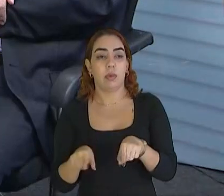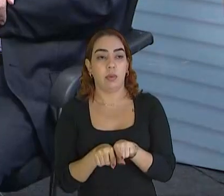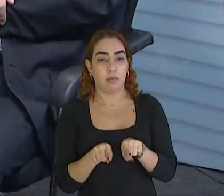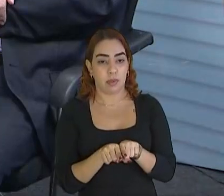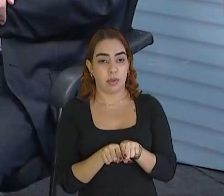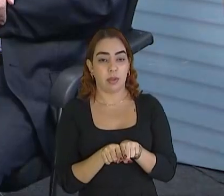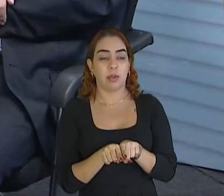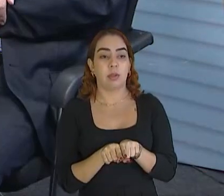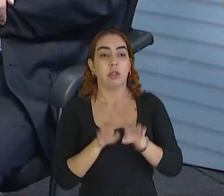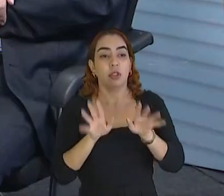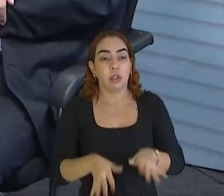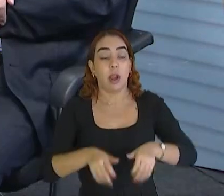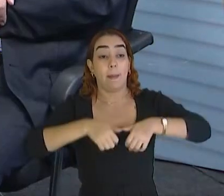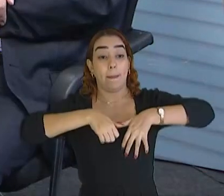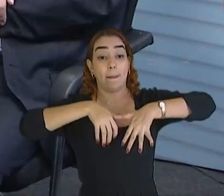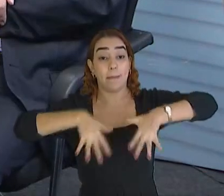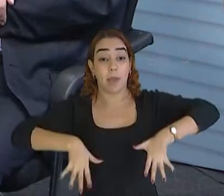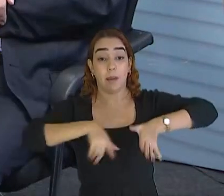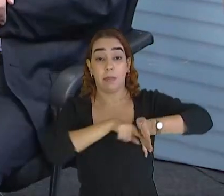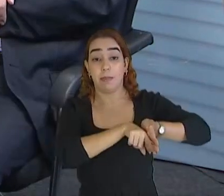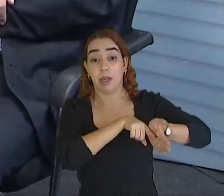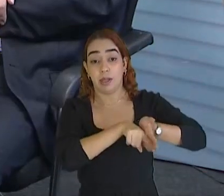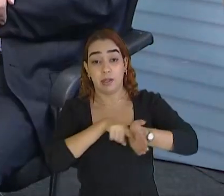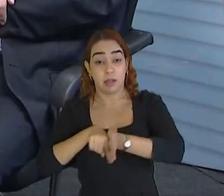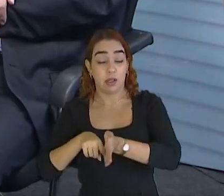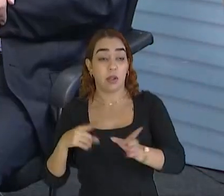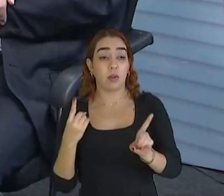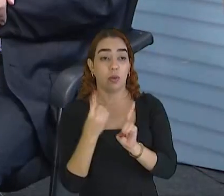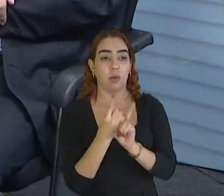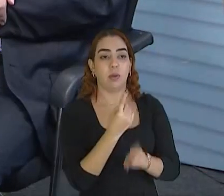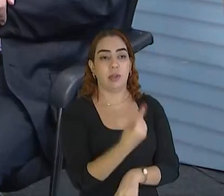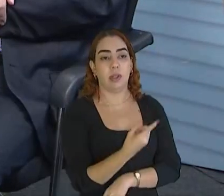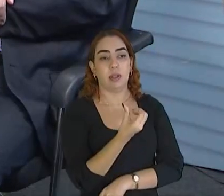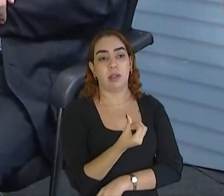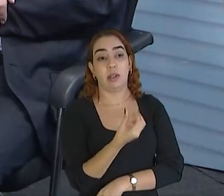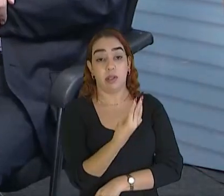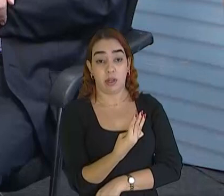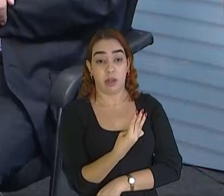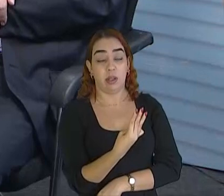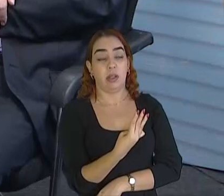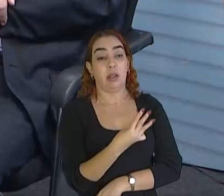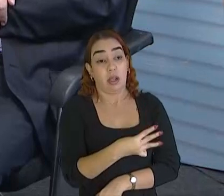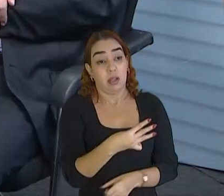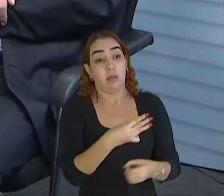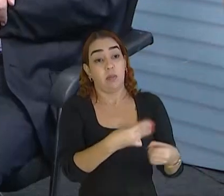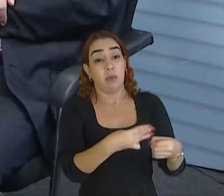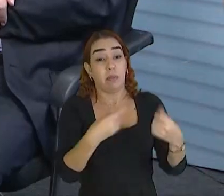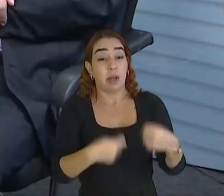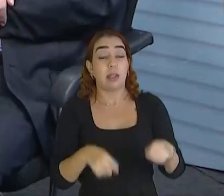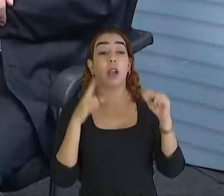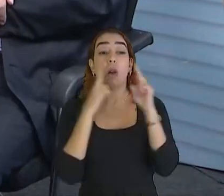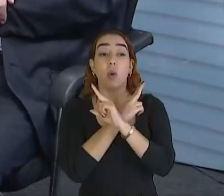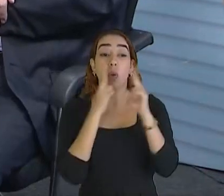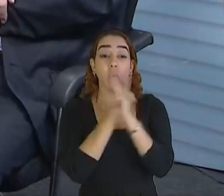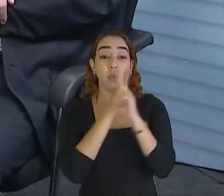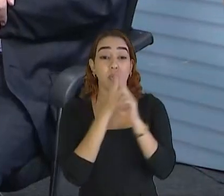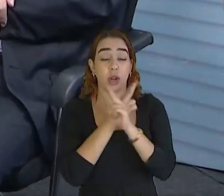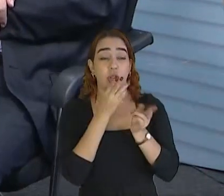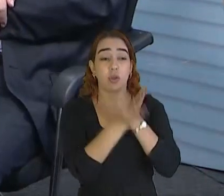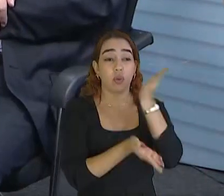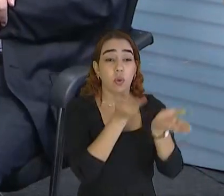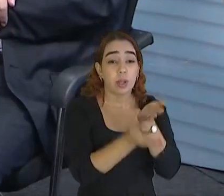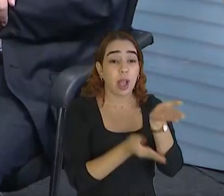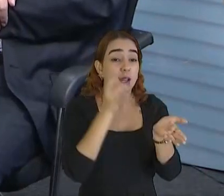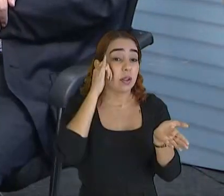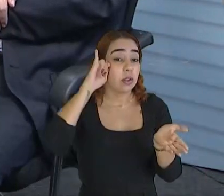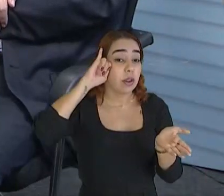em que nós conseguimos mapear, entregamos isso ao Ministério, 163 municípios no Brasil, né, que precisam de urgente intervenção em